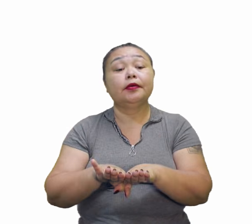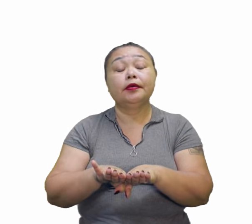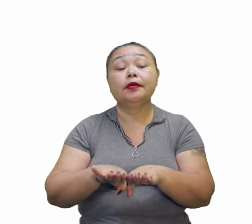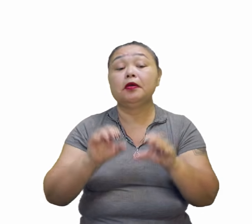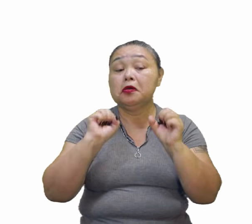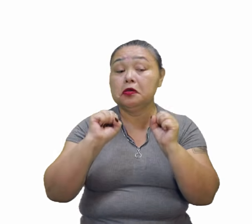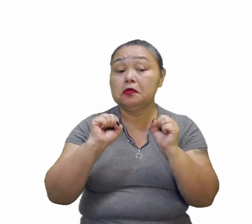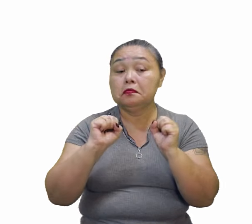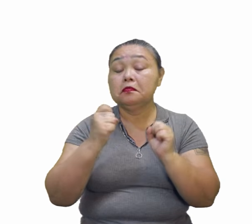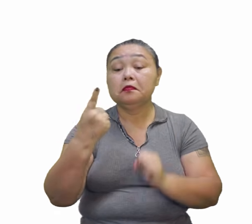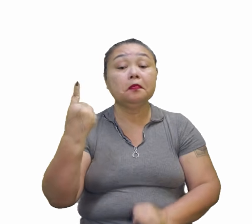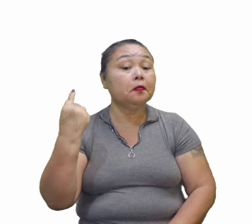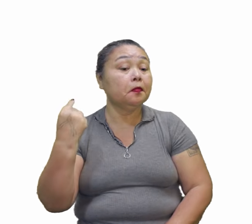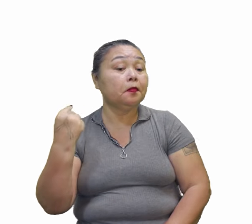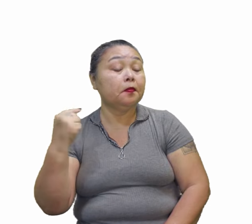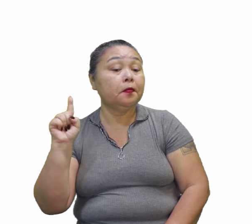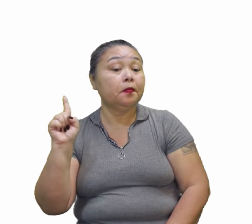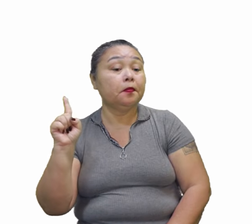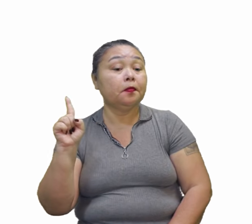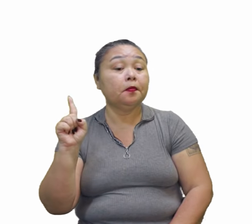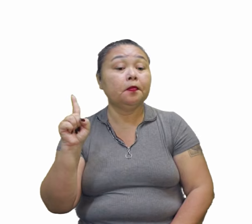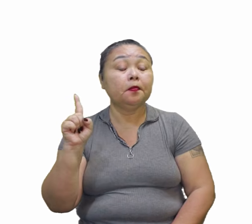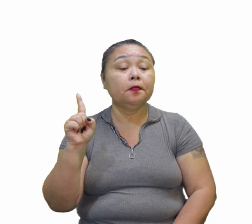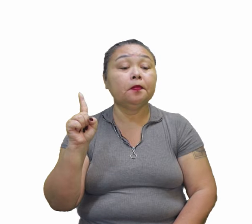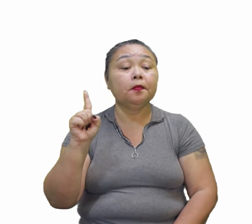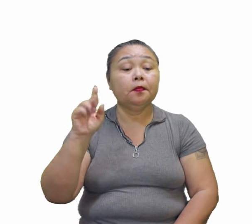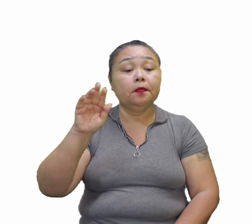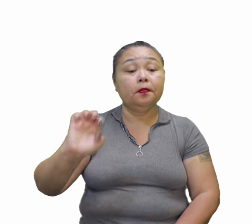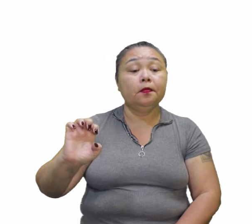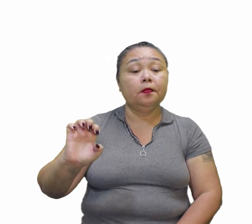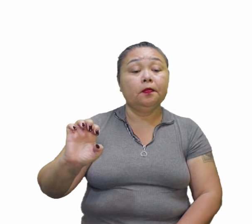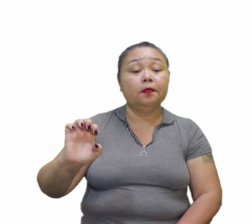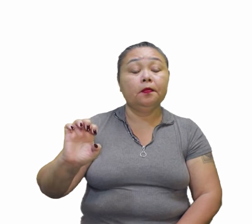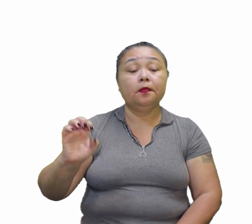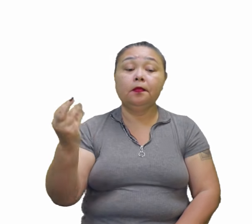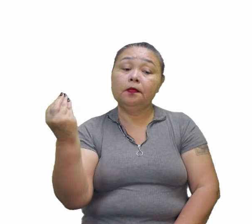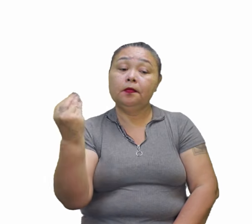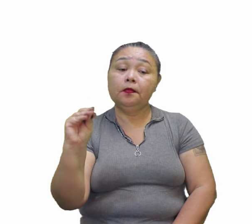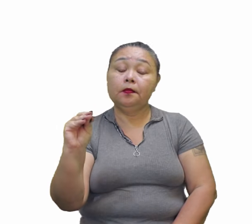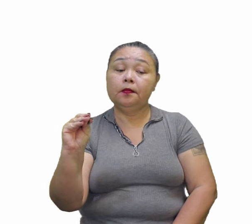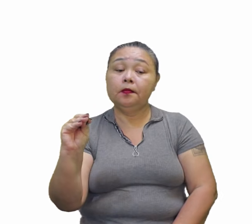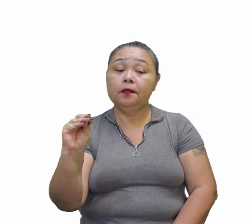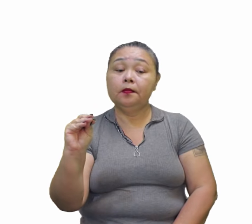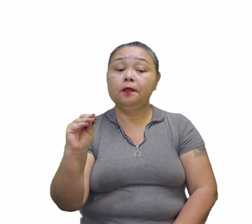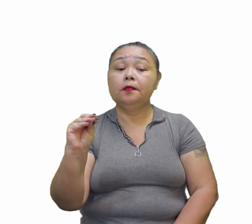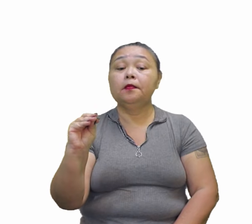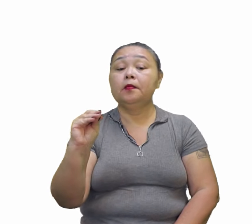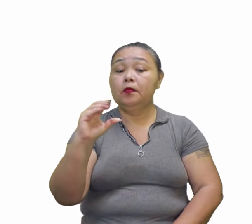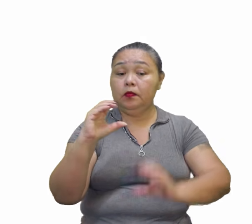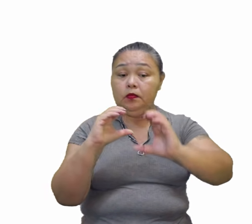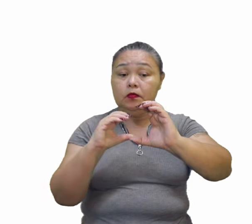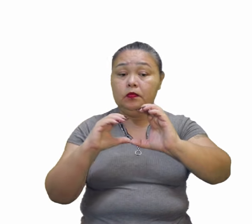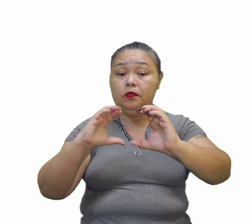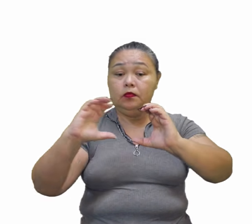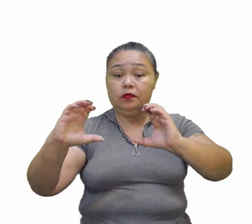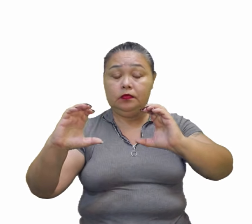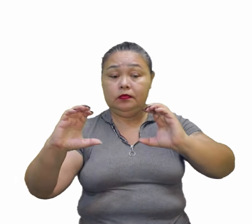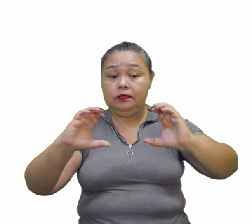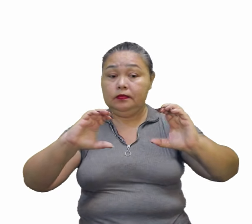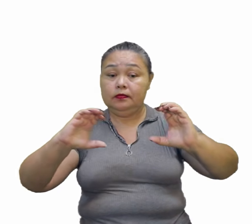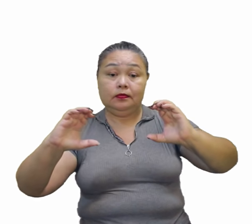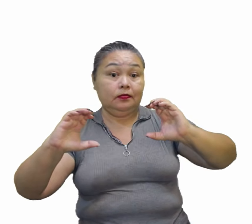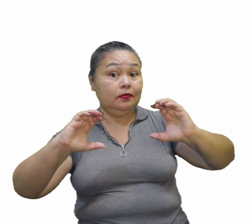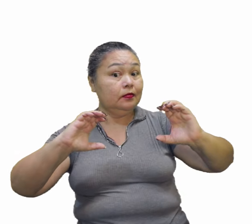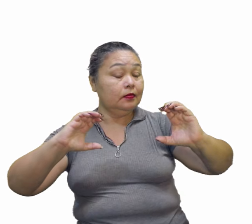Você pode vir e pegar aqui, vamos pegar a letra E e colocar. A letra E tem 2 carbonos, 1,